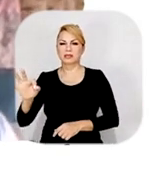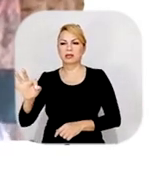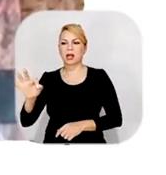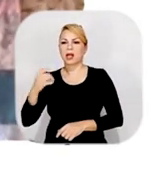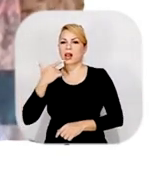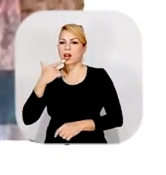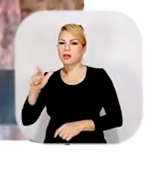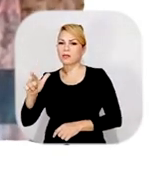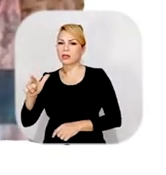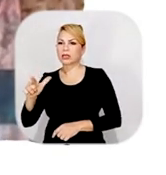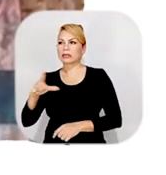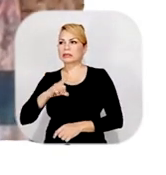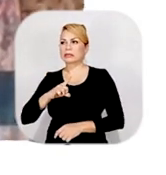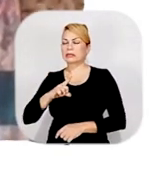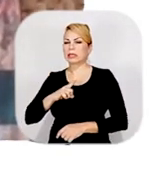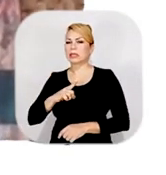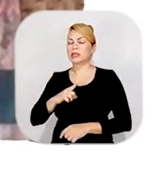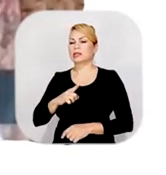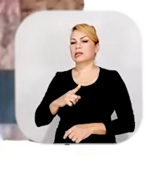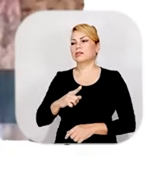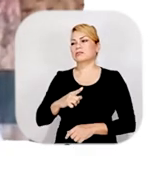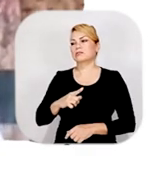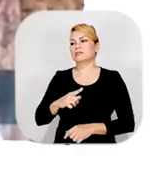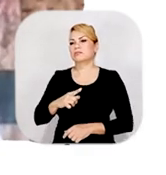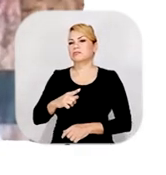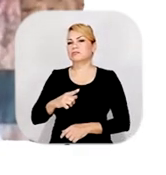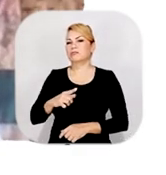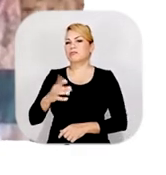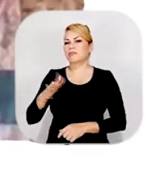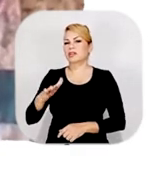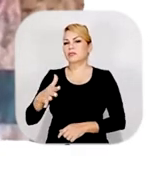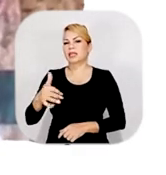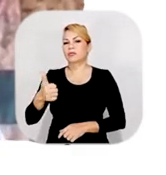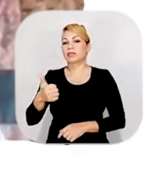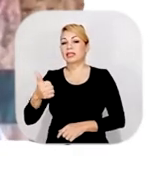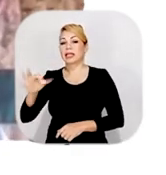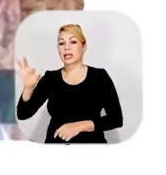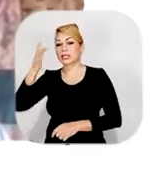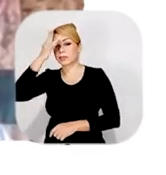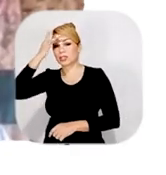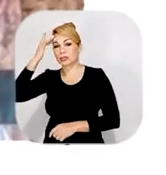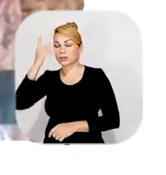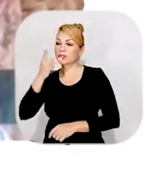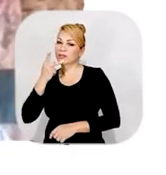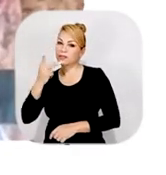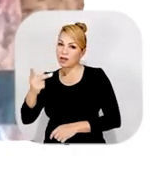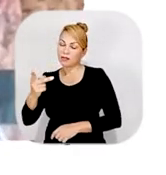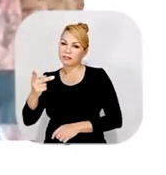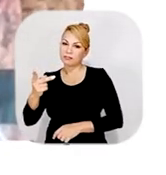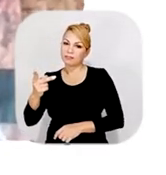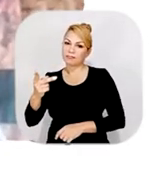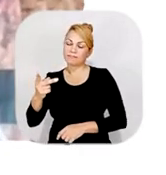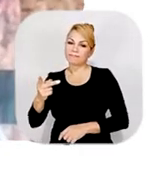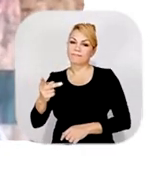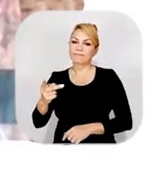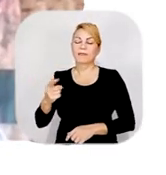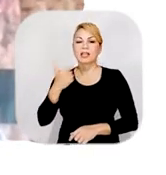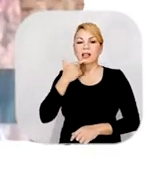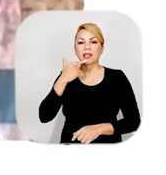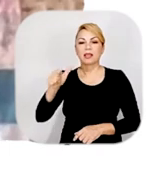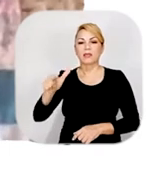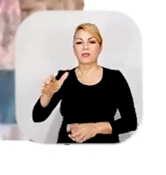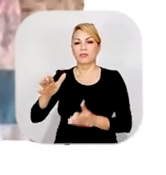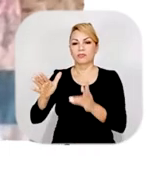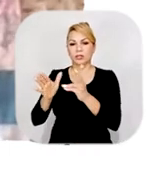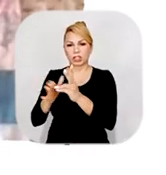falantes. Então, situação dramática. E quase nada foi documentada dessas